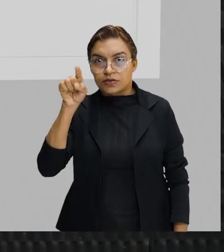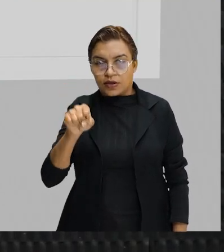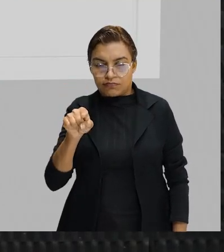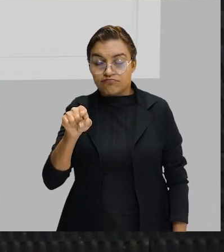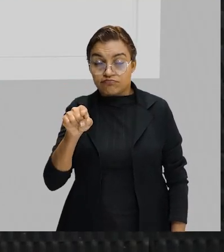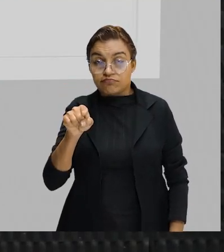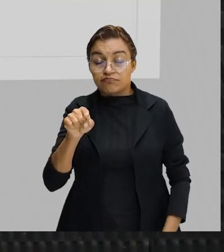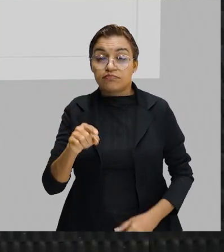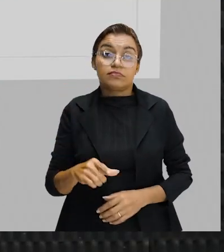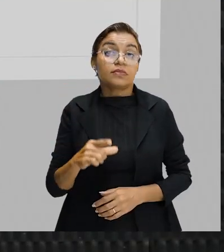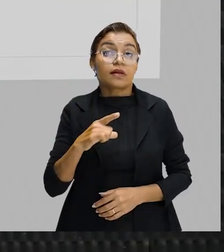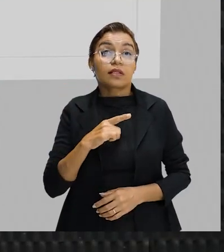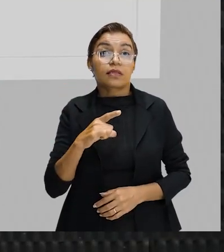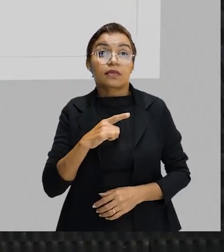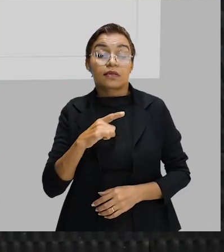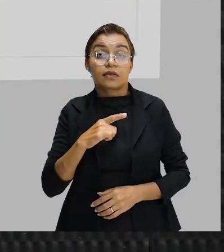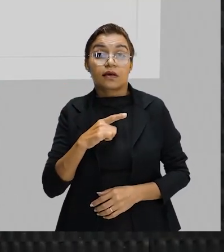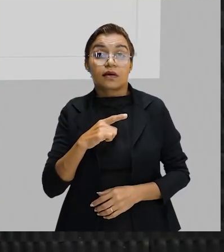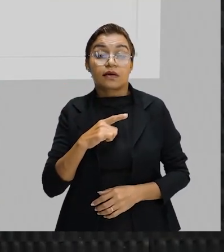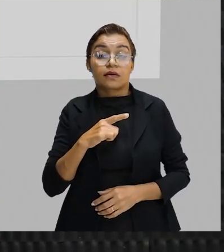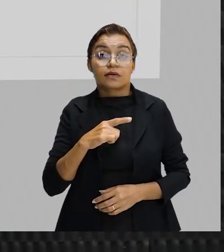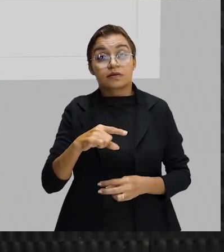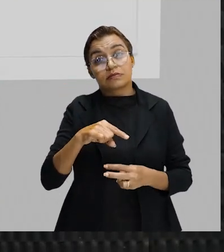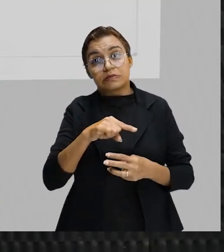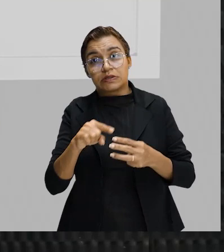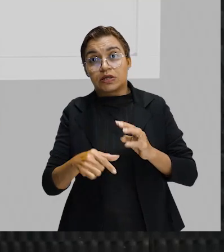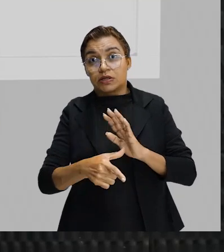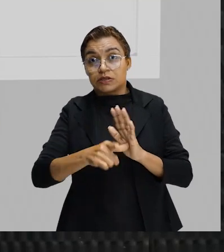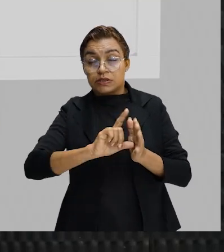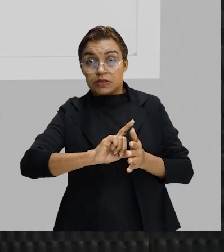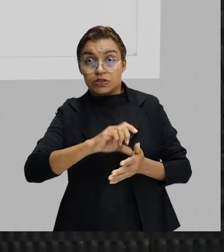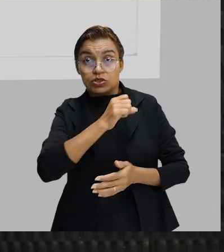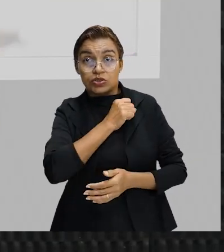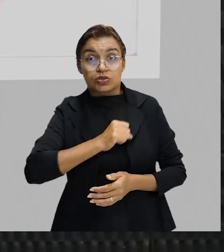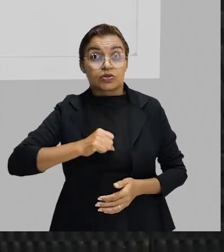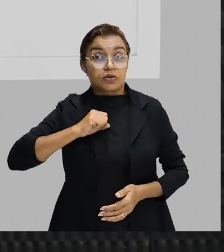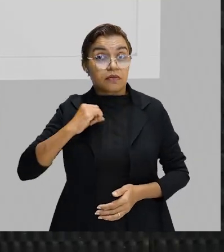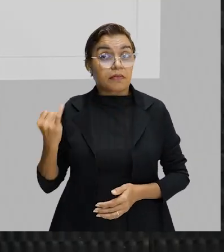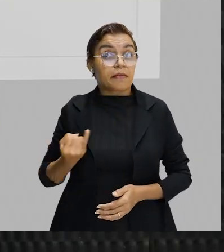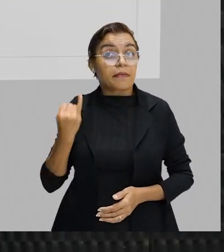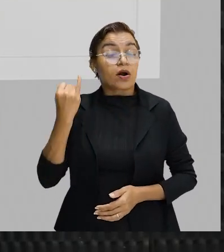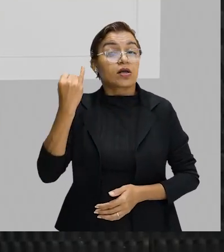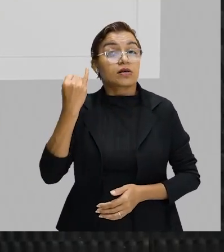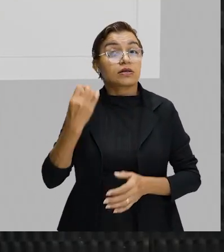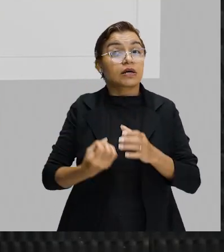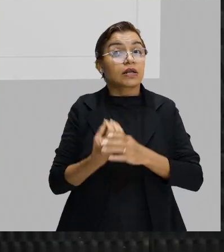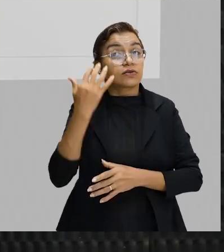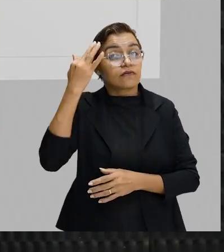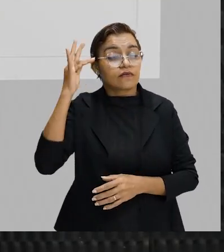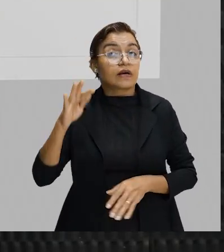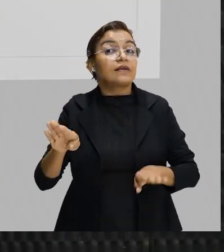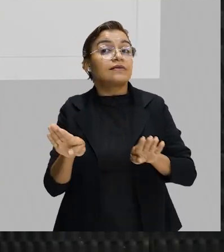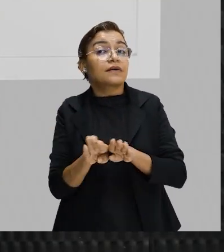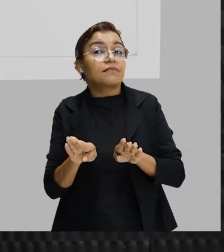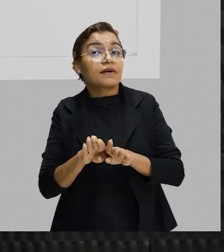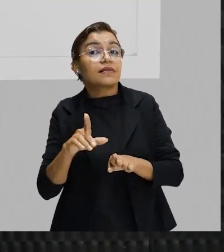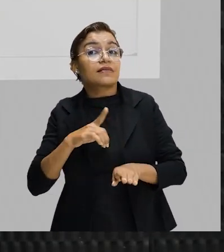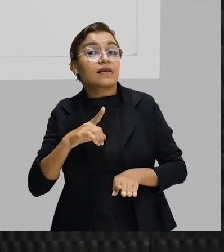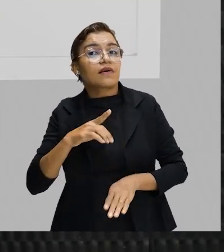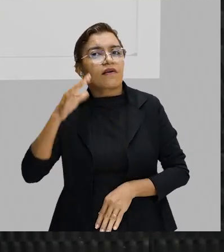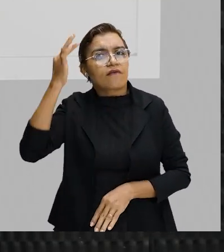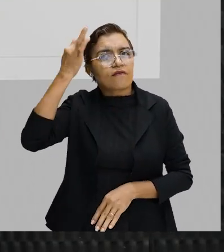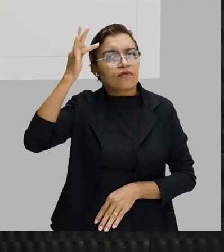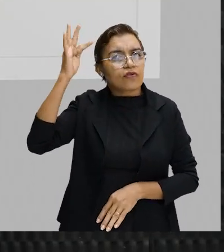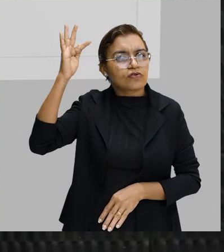Então, nós temos aqui os pré-socráticos fundamentais nas origens da filosofia. E nós temos a própria filosofia